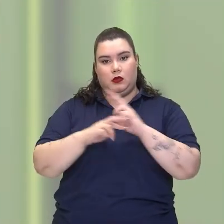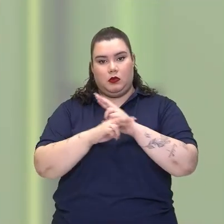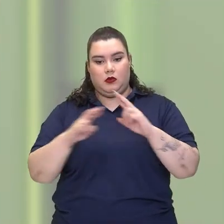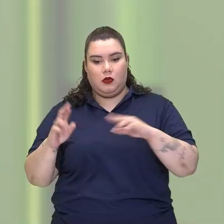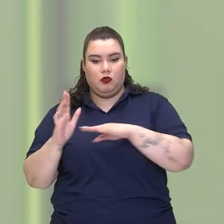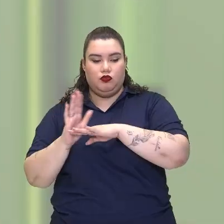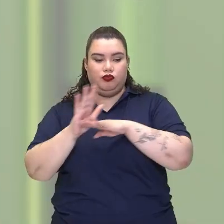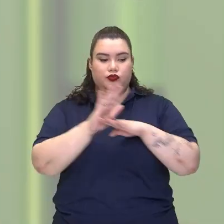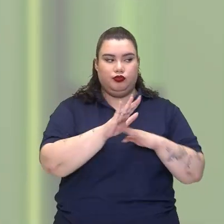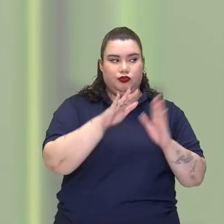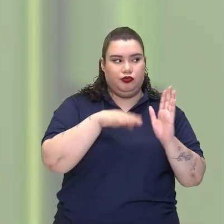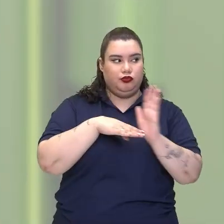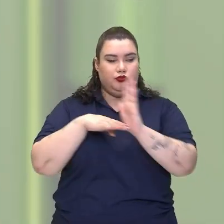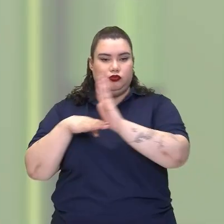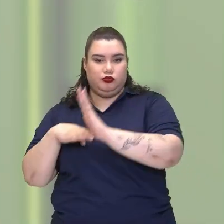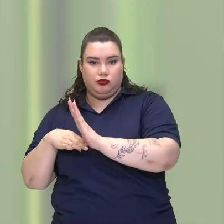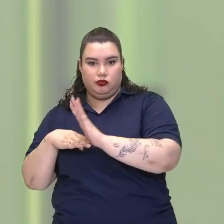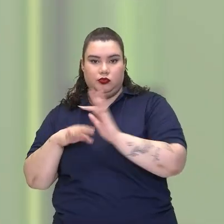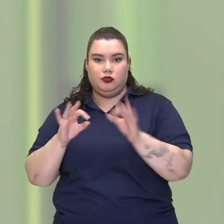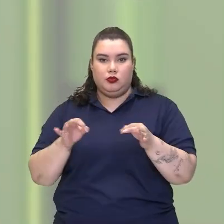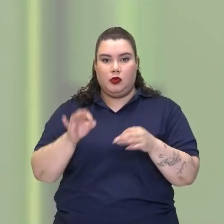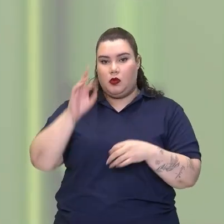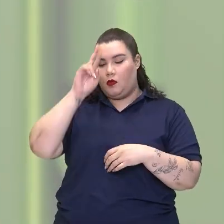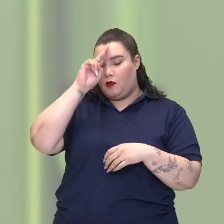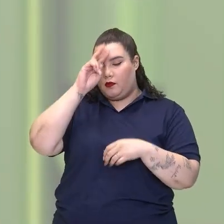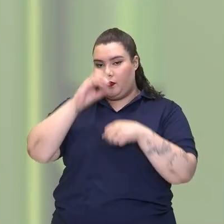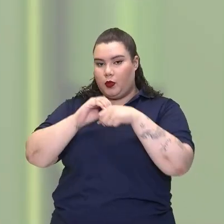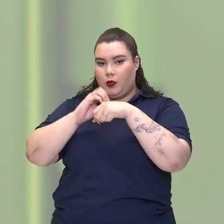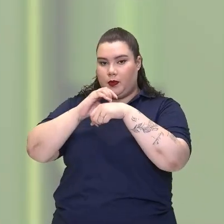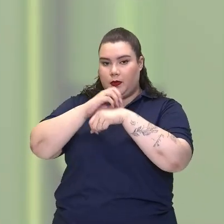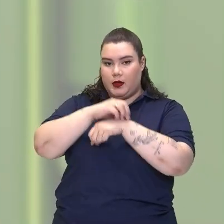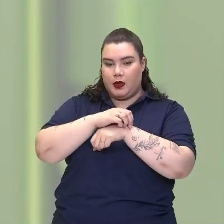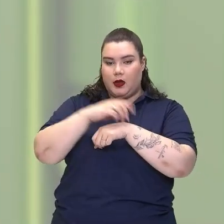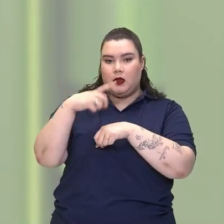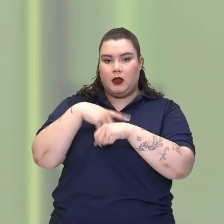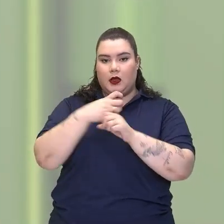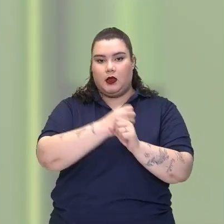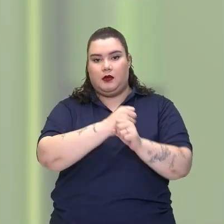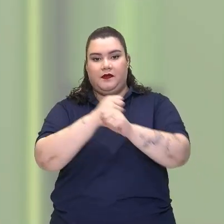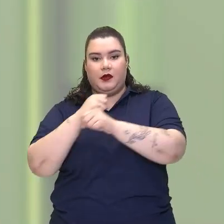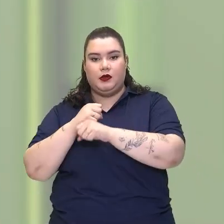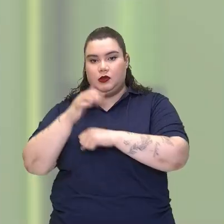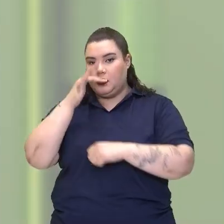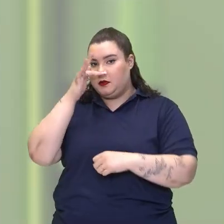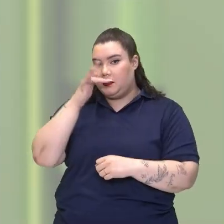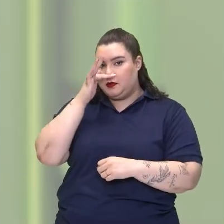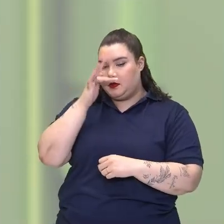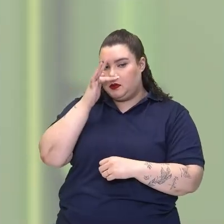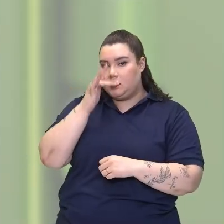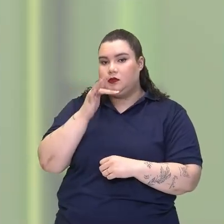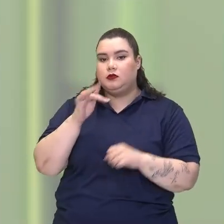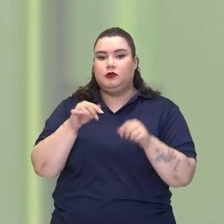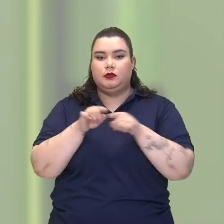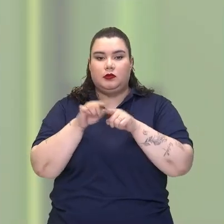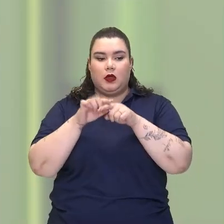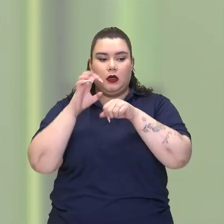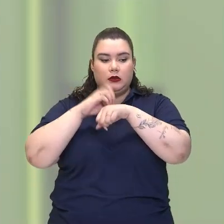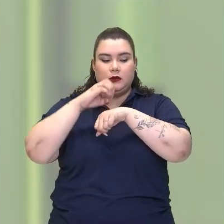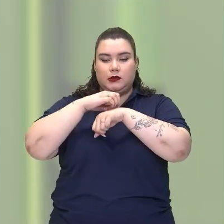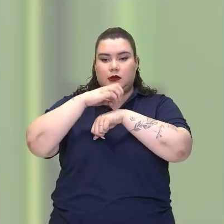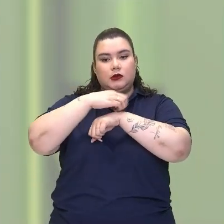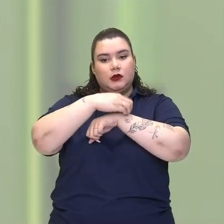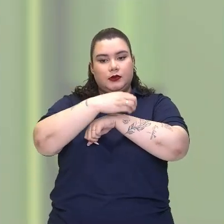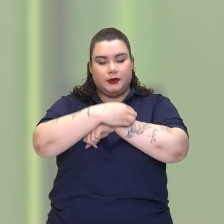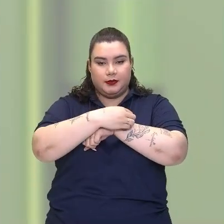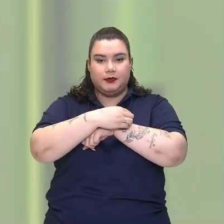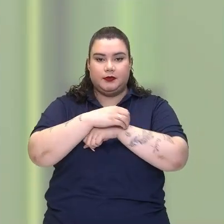o outro, né? No caso, a formiga espanta ali alguns insetos invasores, plantas invasores, e ao mesmo tempo ela vai se alimentar ali